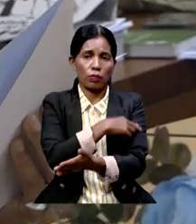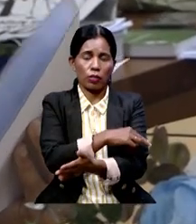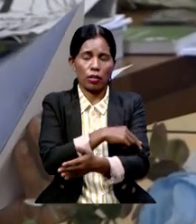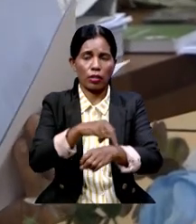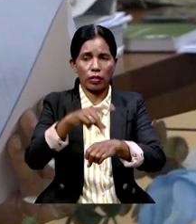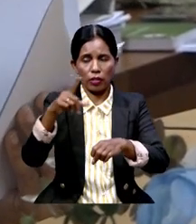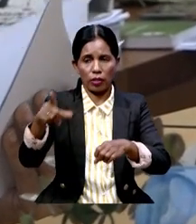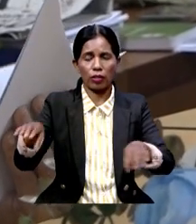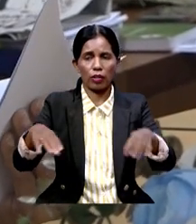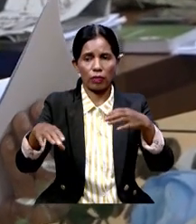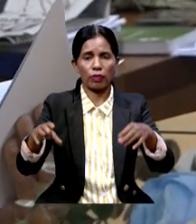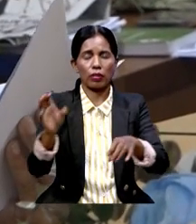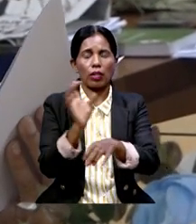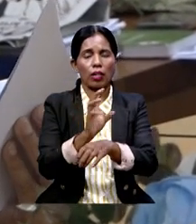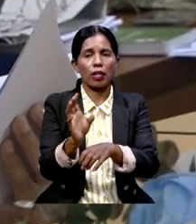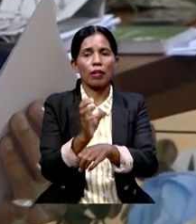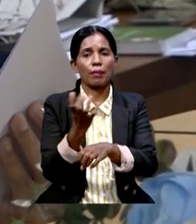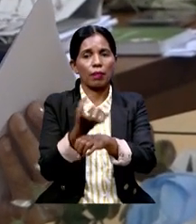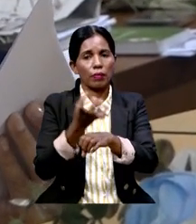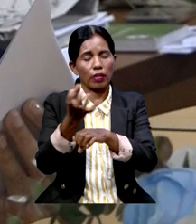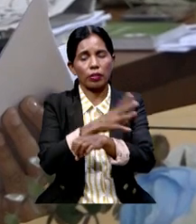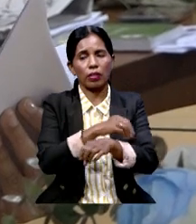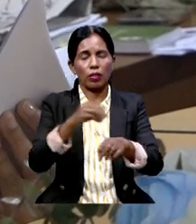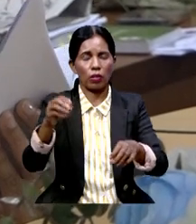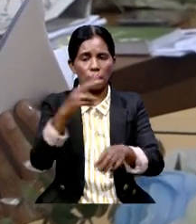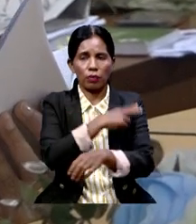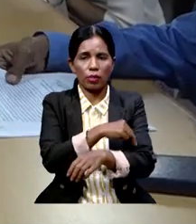serviço ambulância emergência médica, hospital